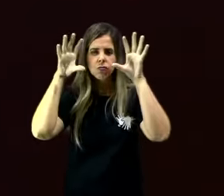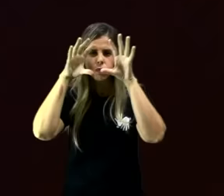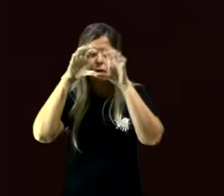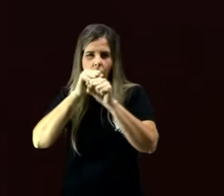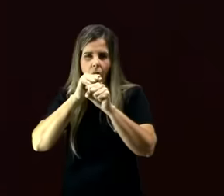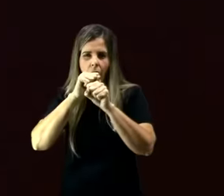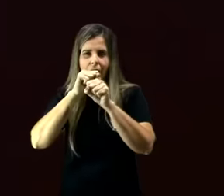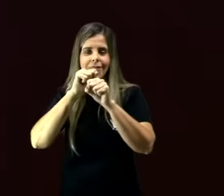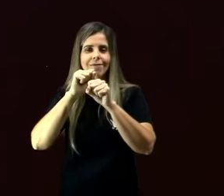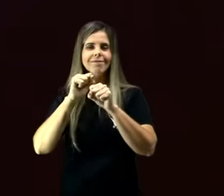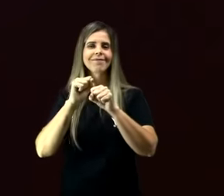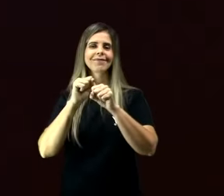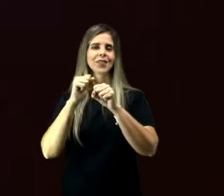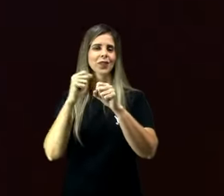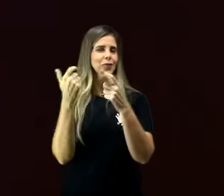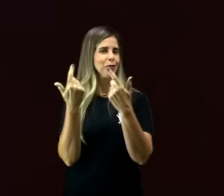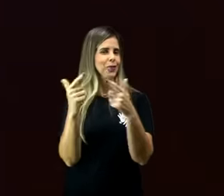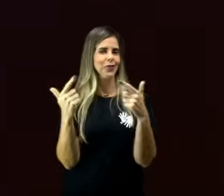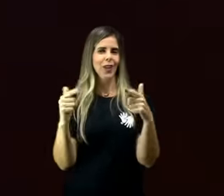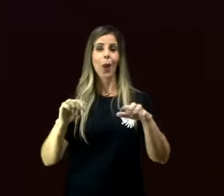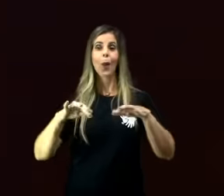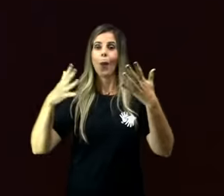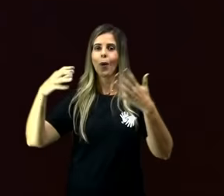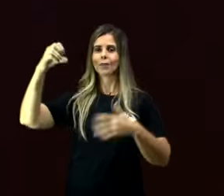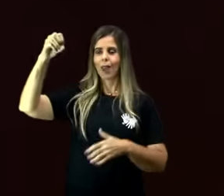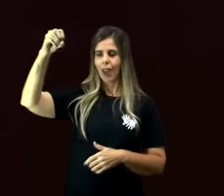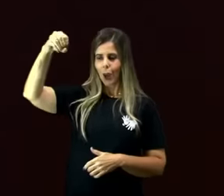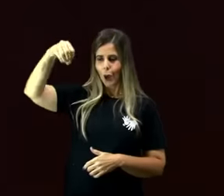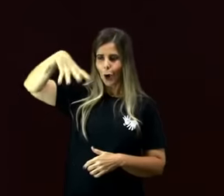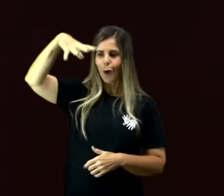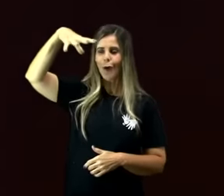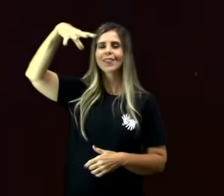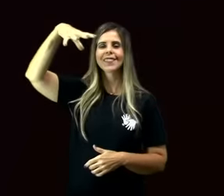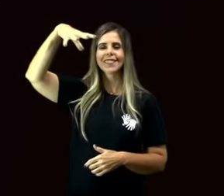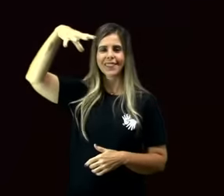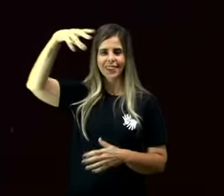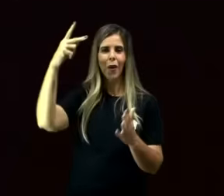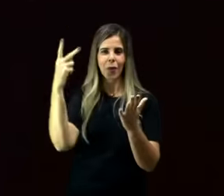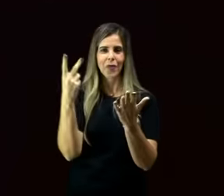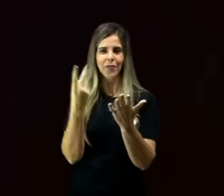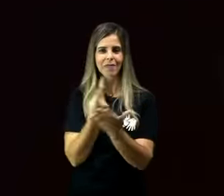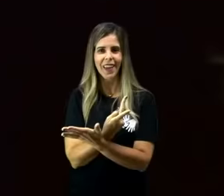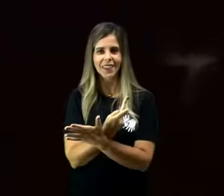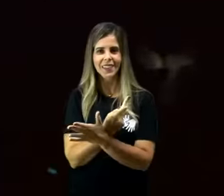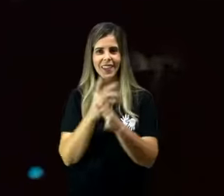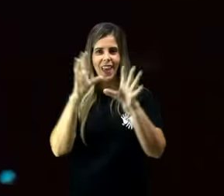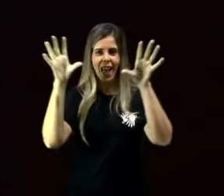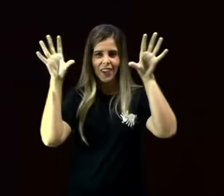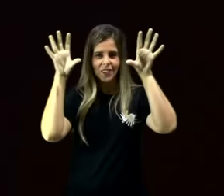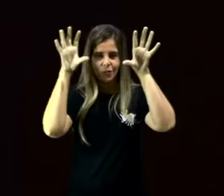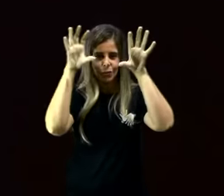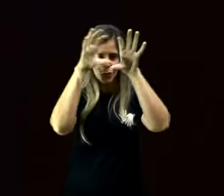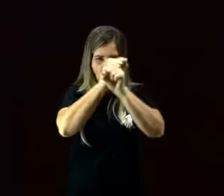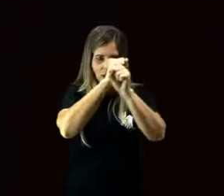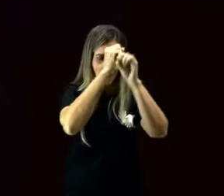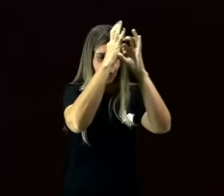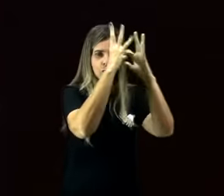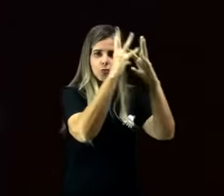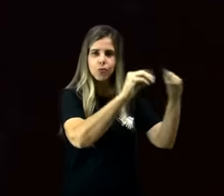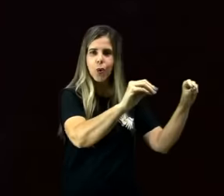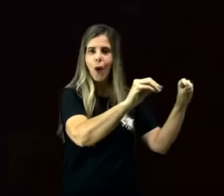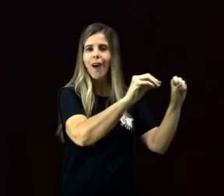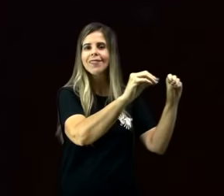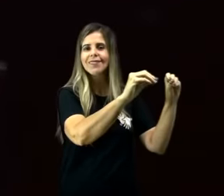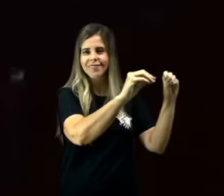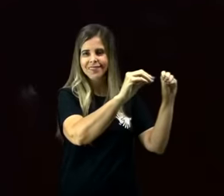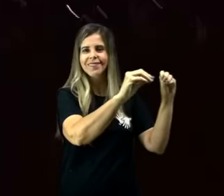trevas vão embora. A luz resplandece na treva. Ei, quem está ouvindo o que eu estou falando aqui? A luz